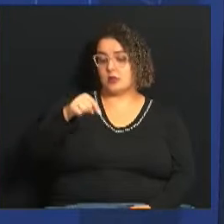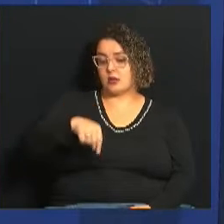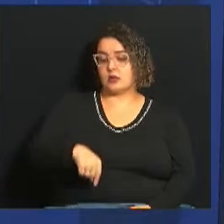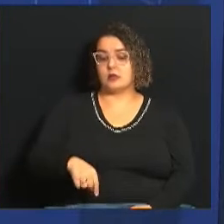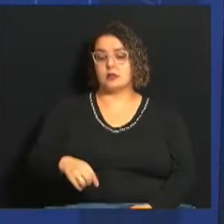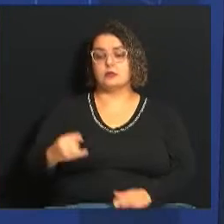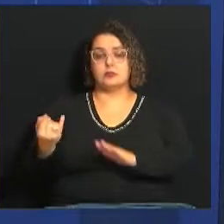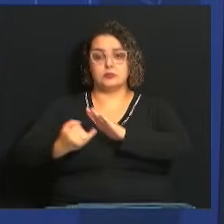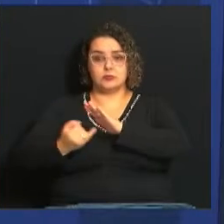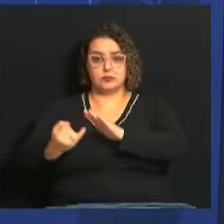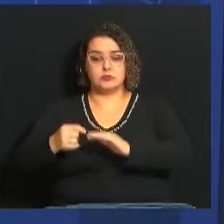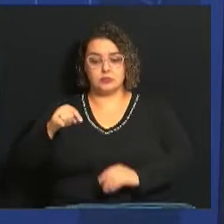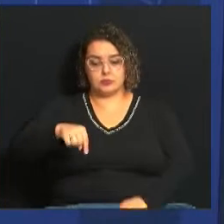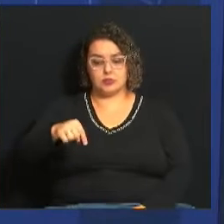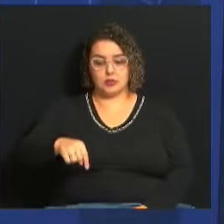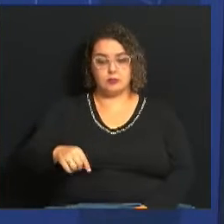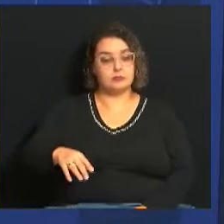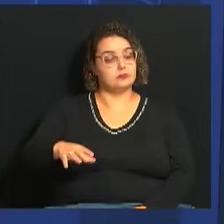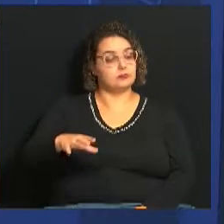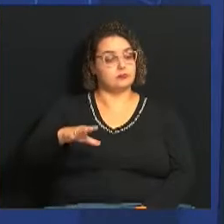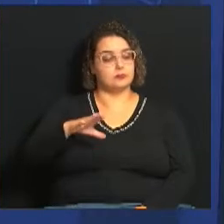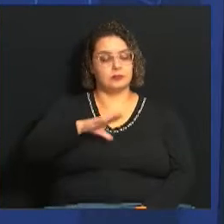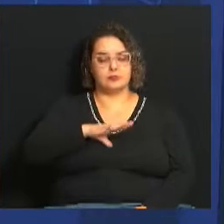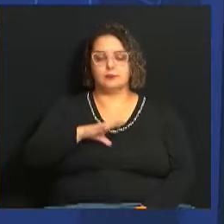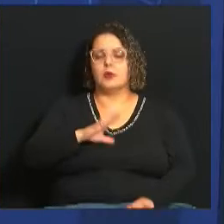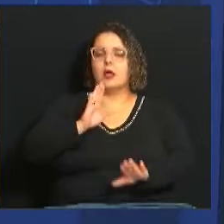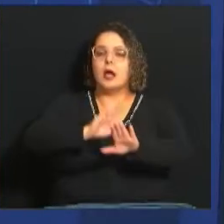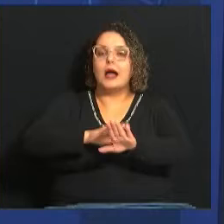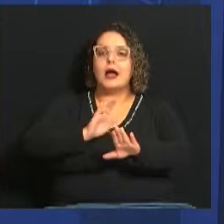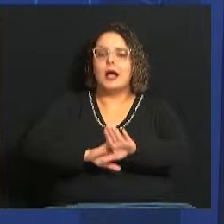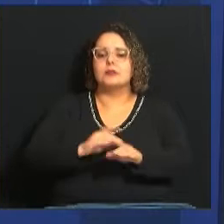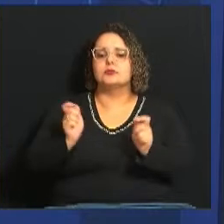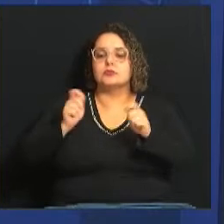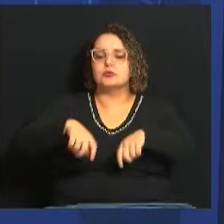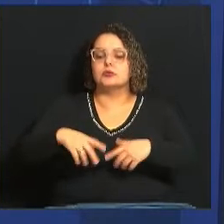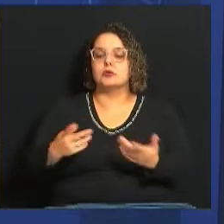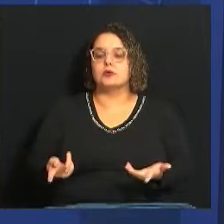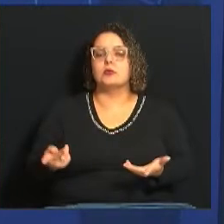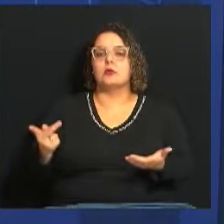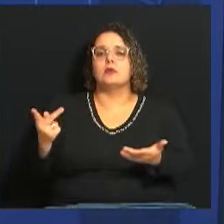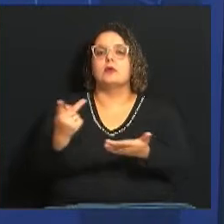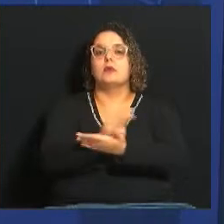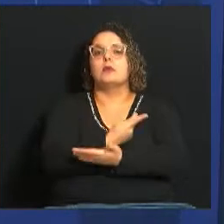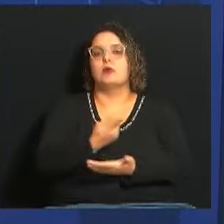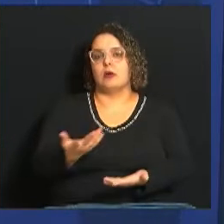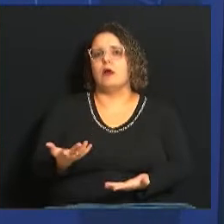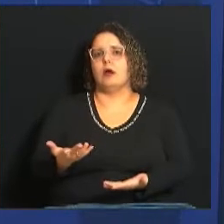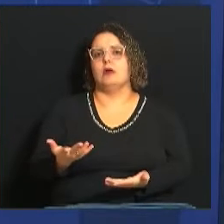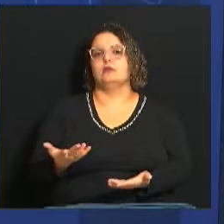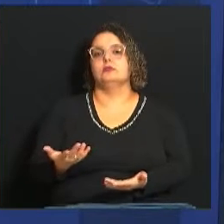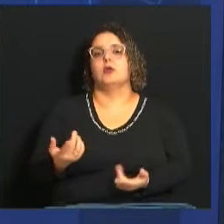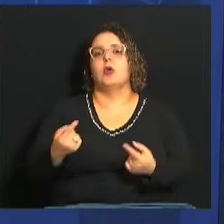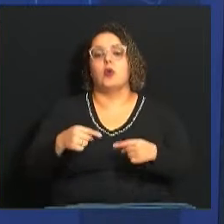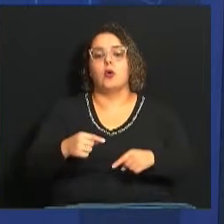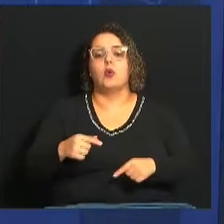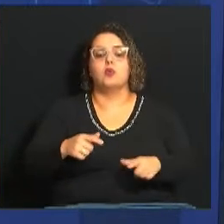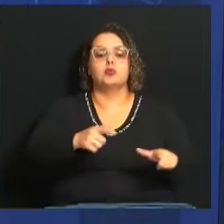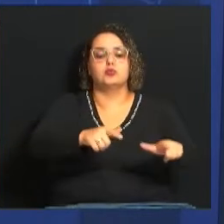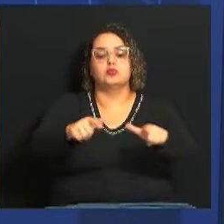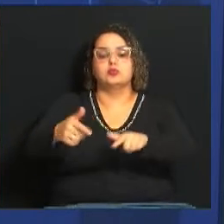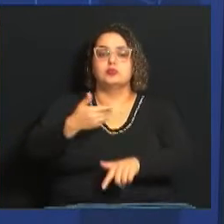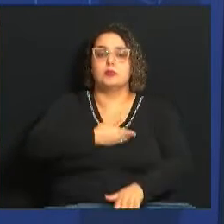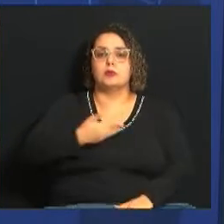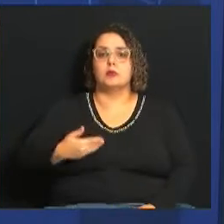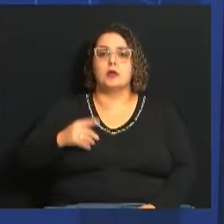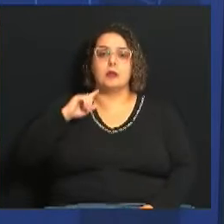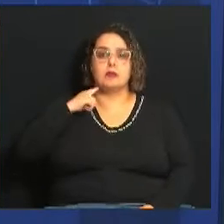o programa de combate a atos de vandalismo ao patrimônio público para evitar a poluição visual e